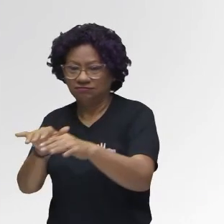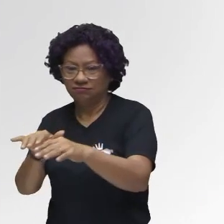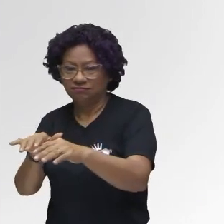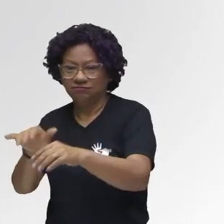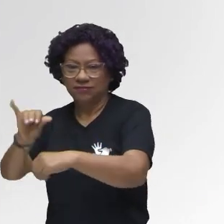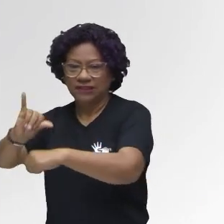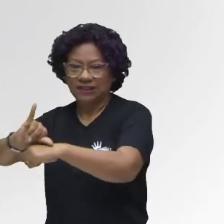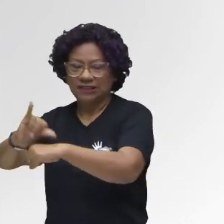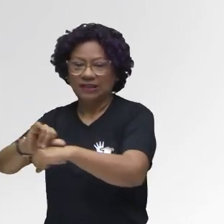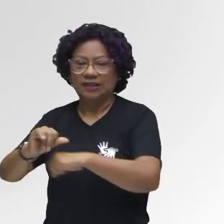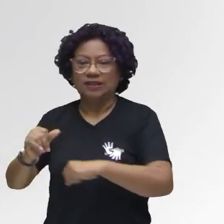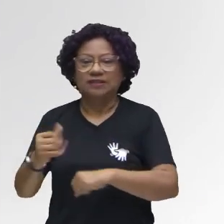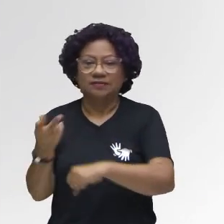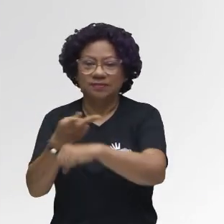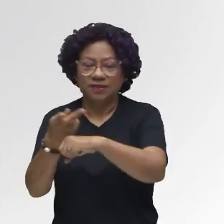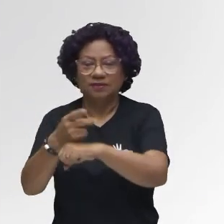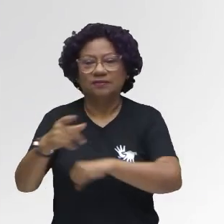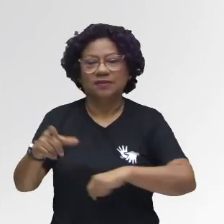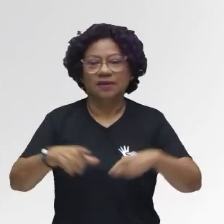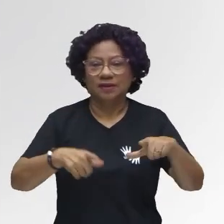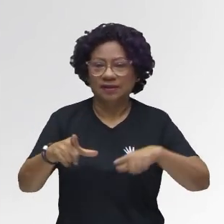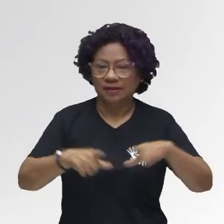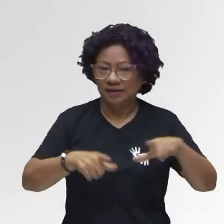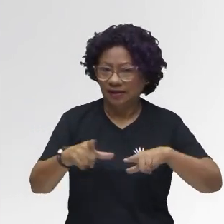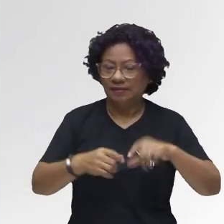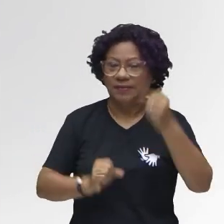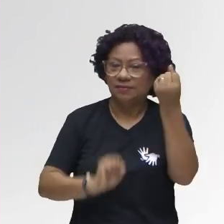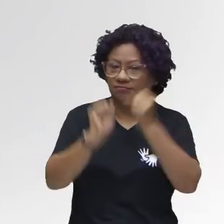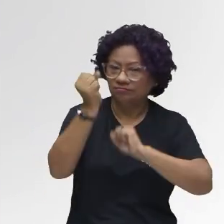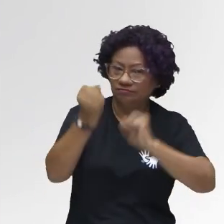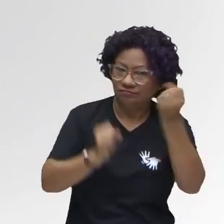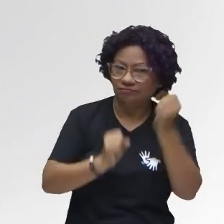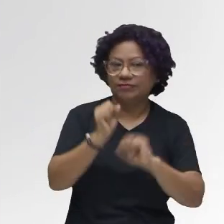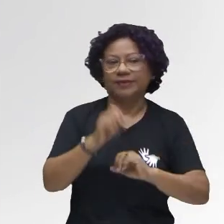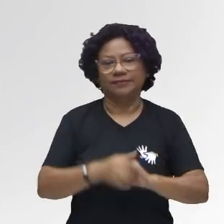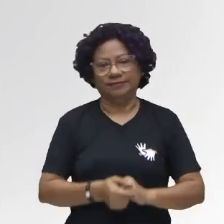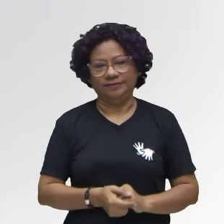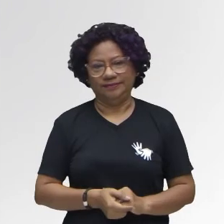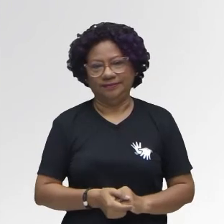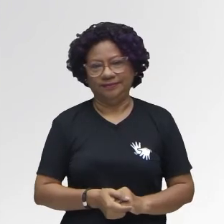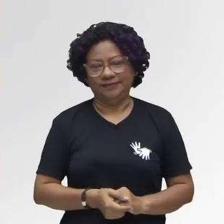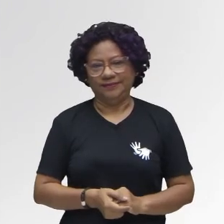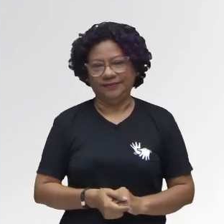país industrial e com a modernização dos equipamentos